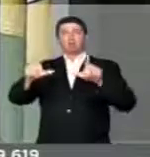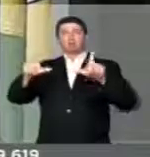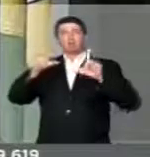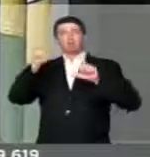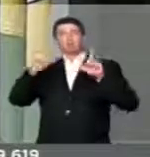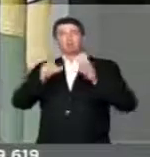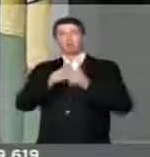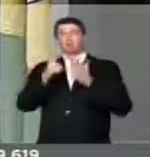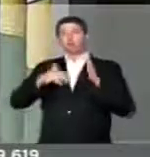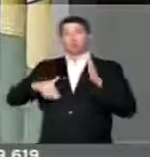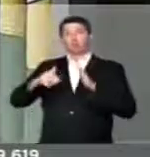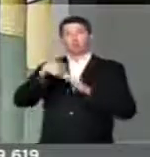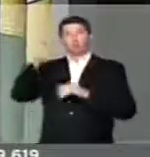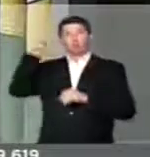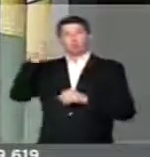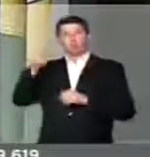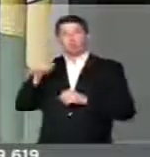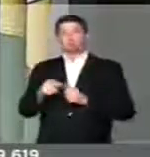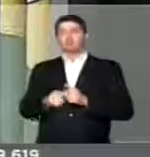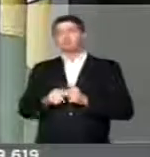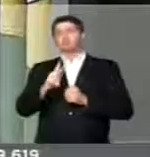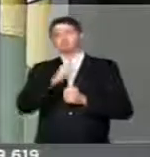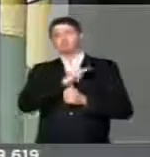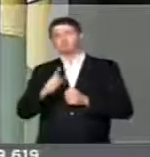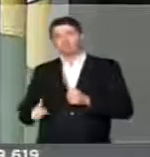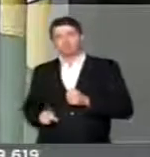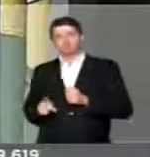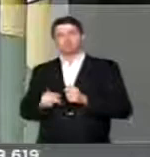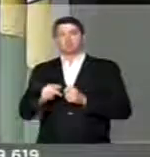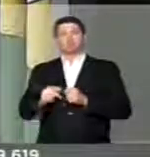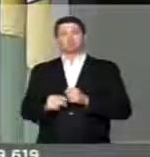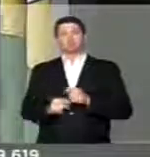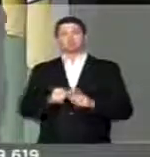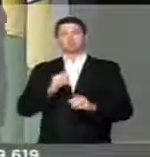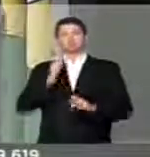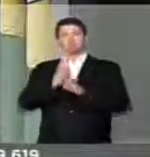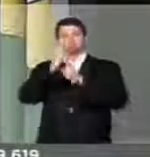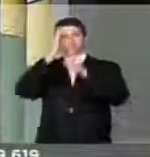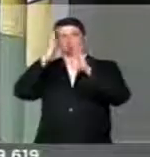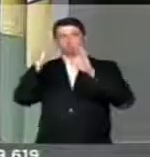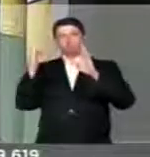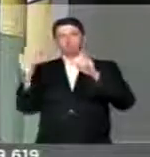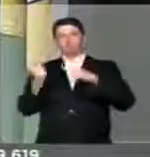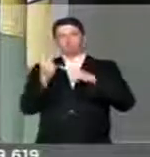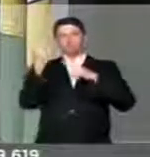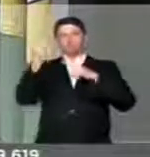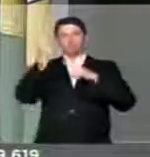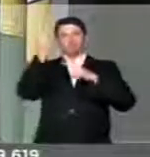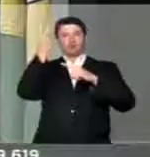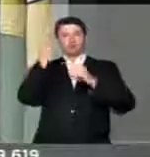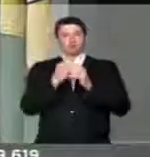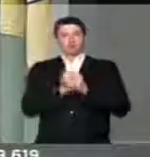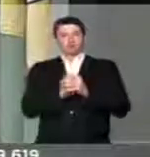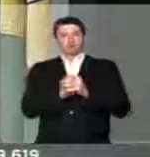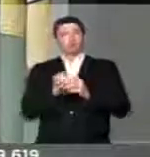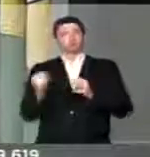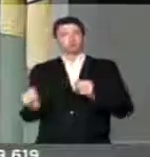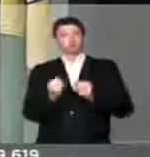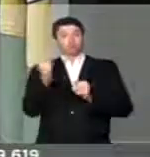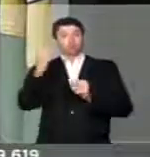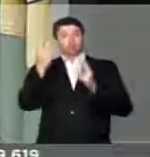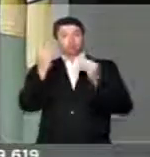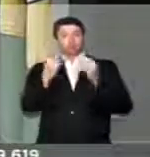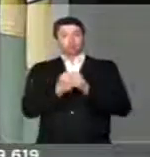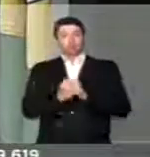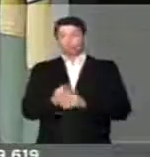e a partir dali o presidente Lula descobriu o valor, a importância